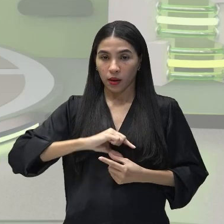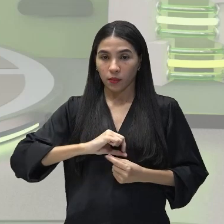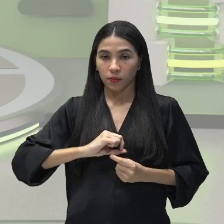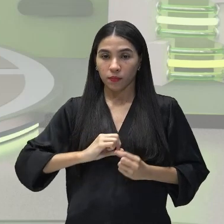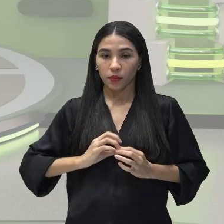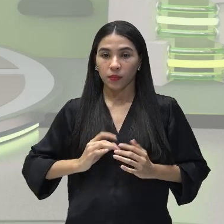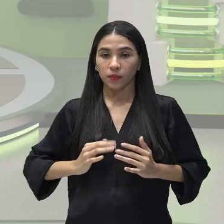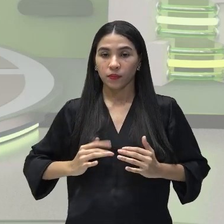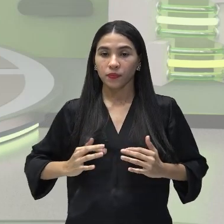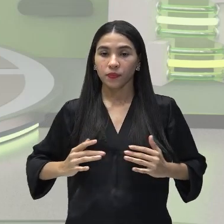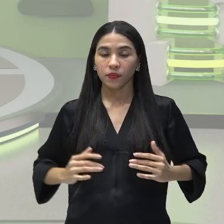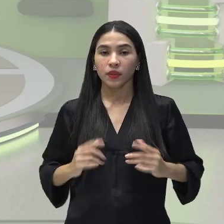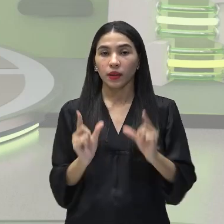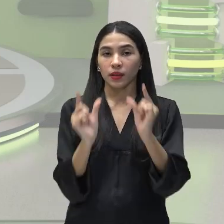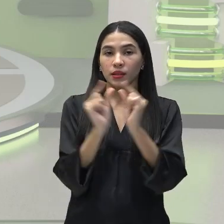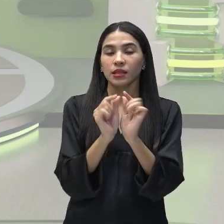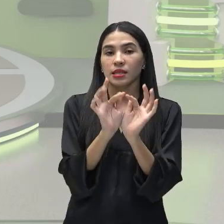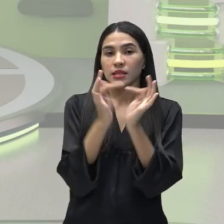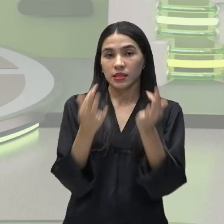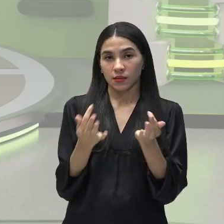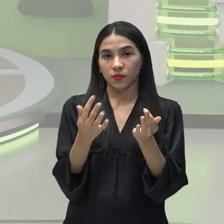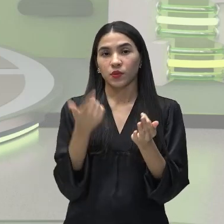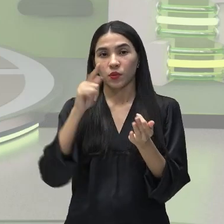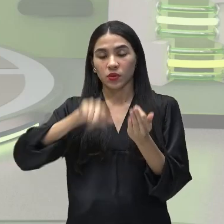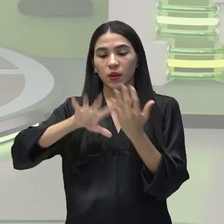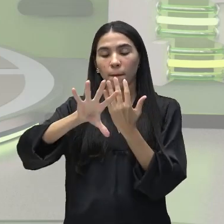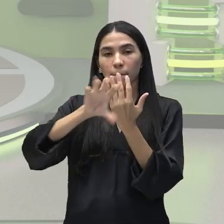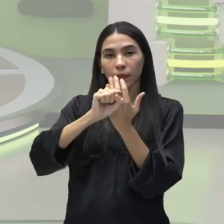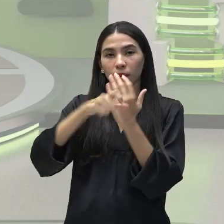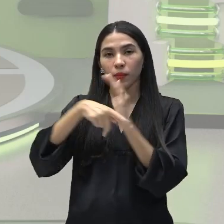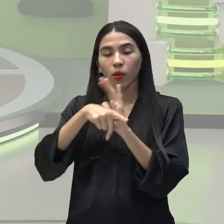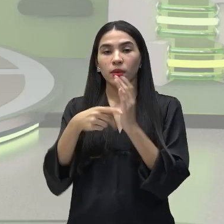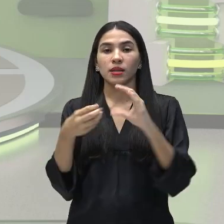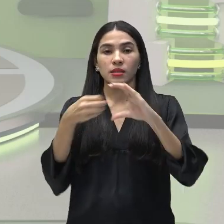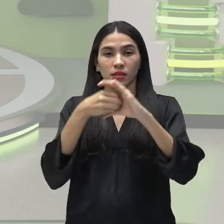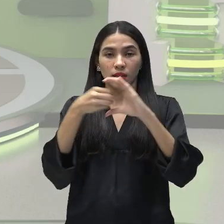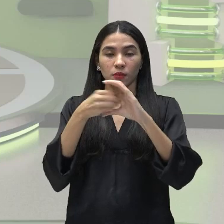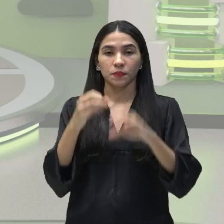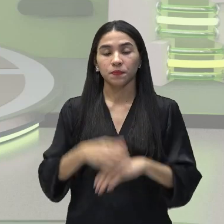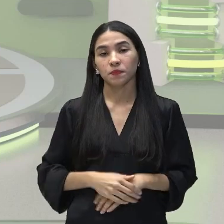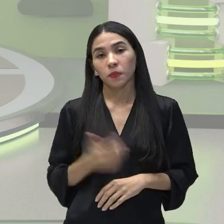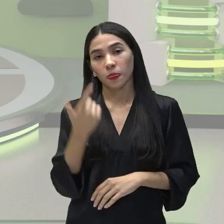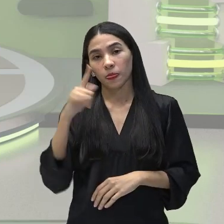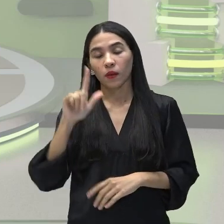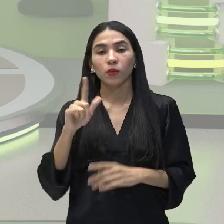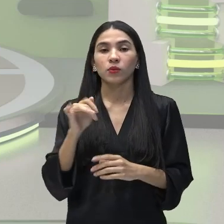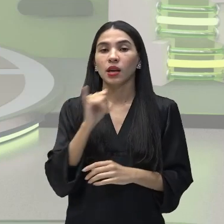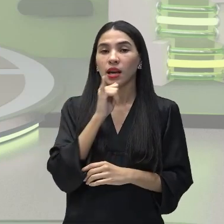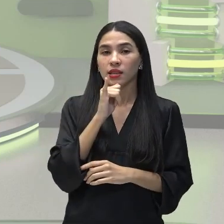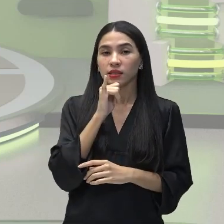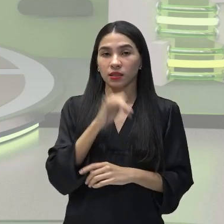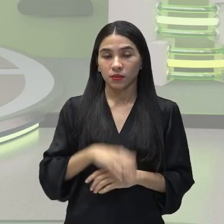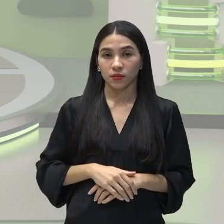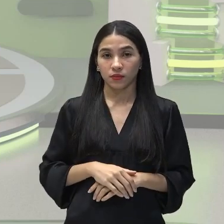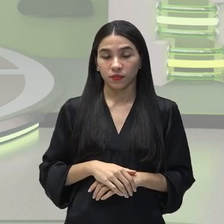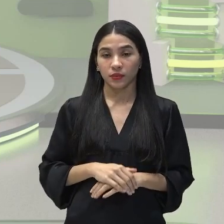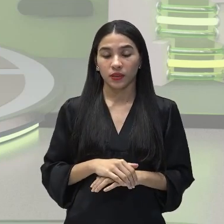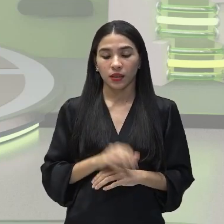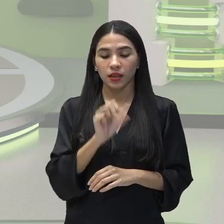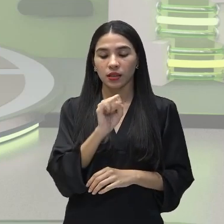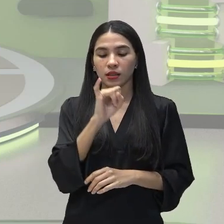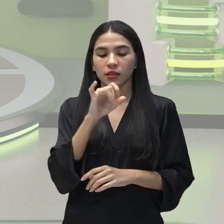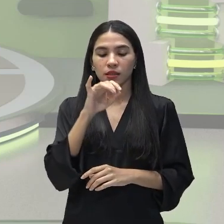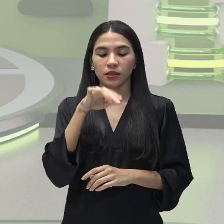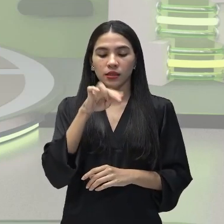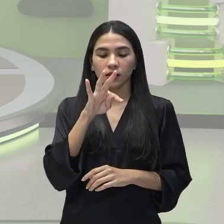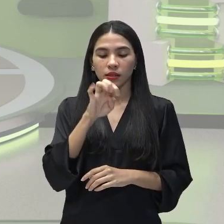mais simples, para serem absorvidas por essas células. O outro exemplo, que é a síntese, o